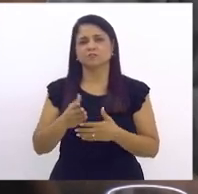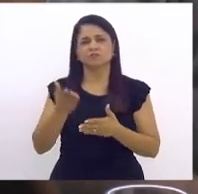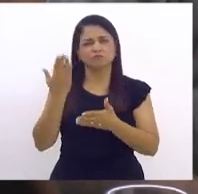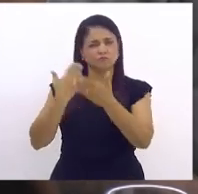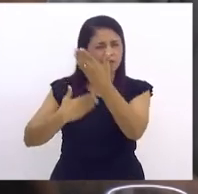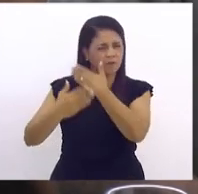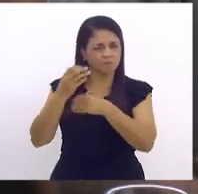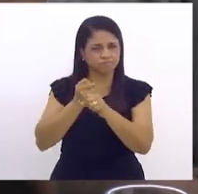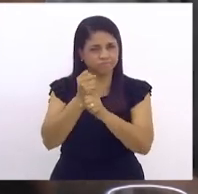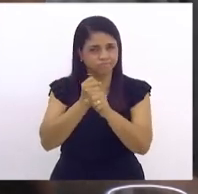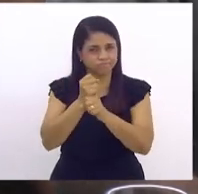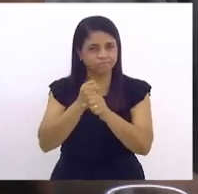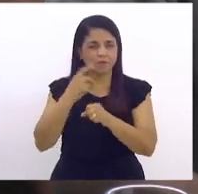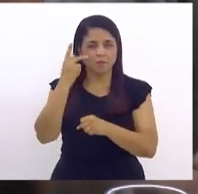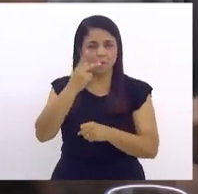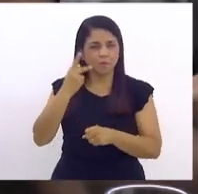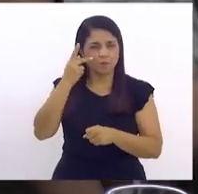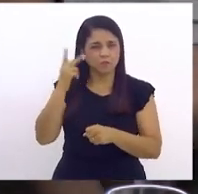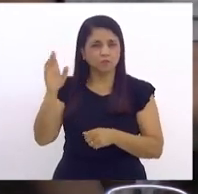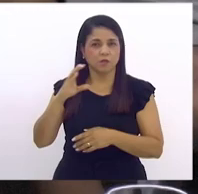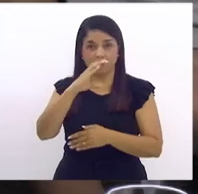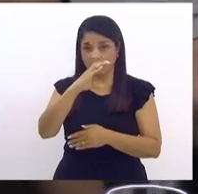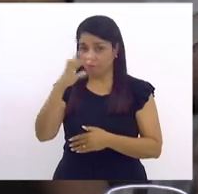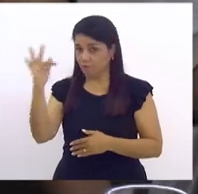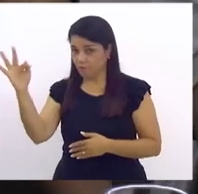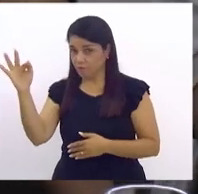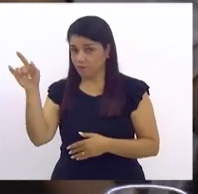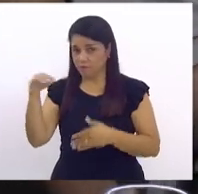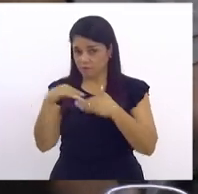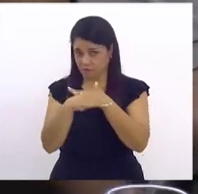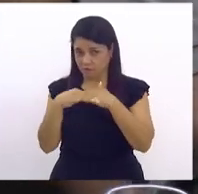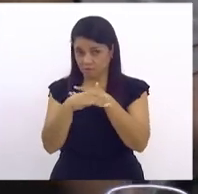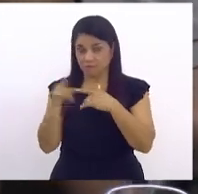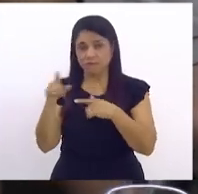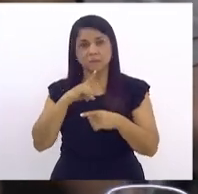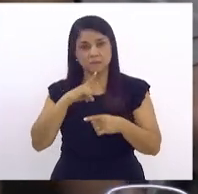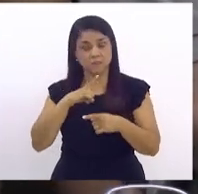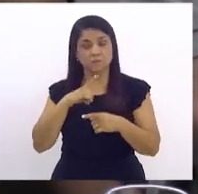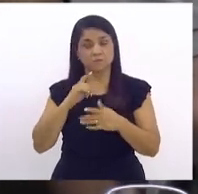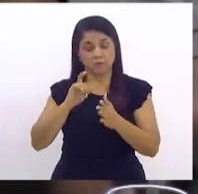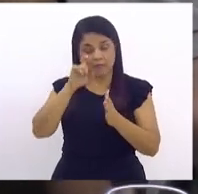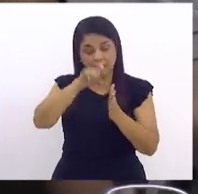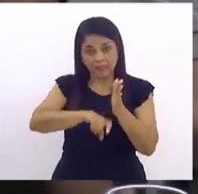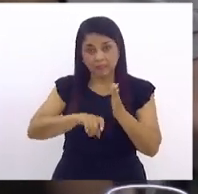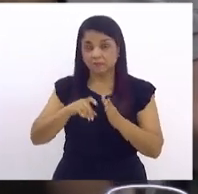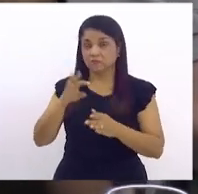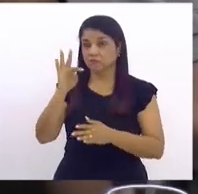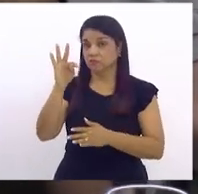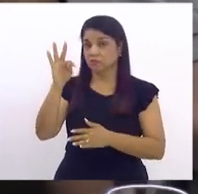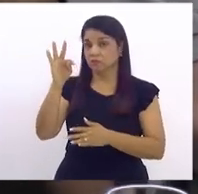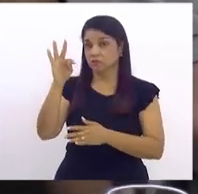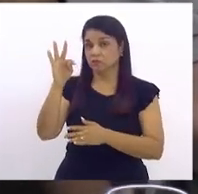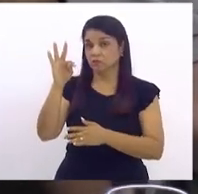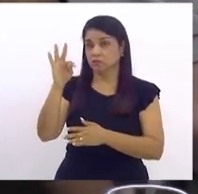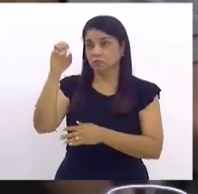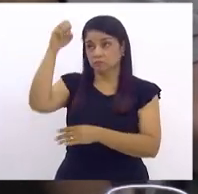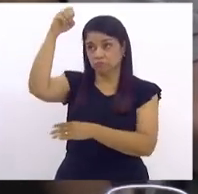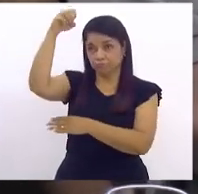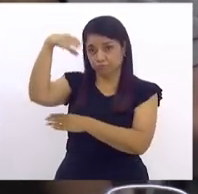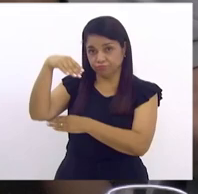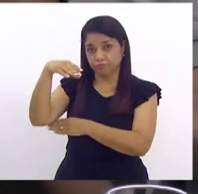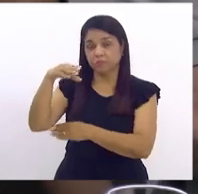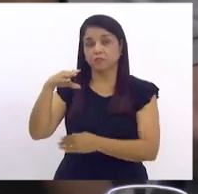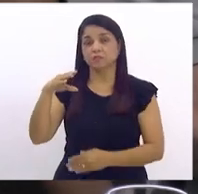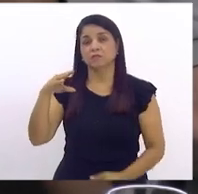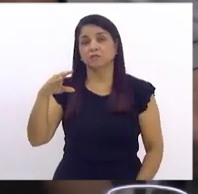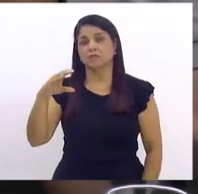também municipalista em Cabo Frio, nós temos a taxa de iluminação pública, famosa TIP. CIP, hoje